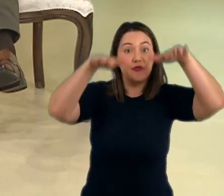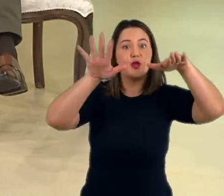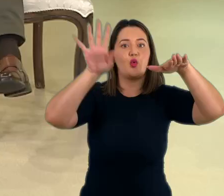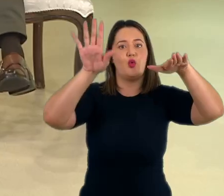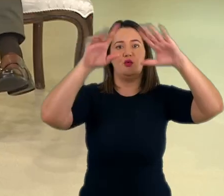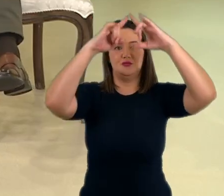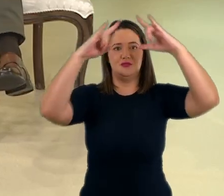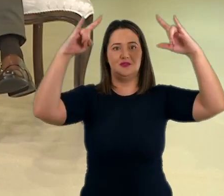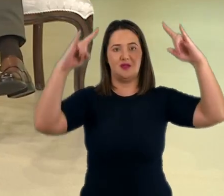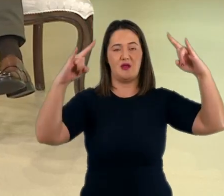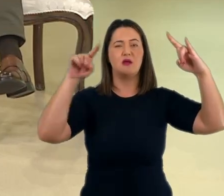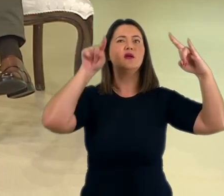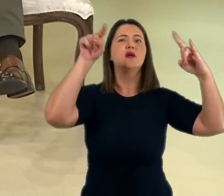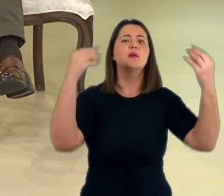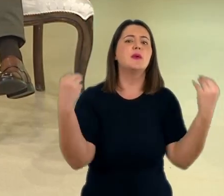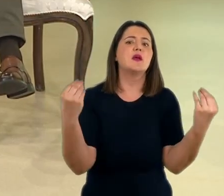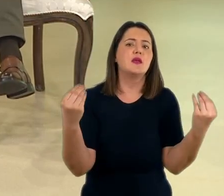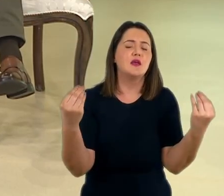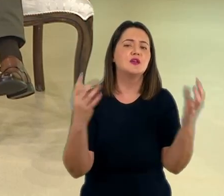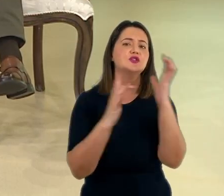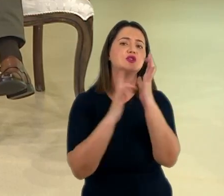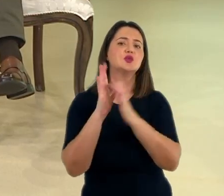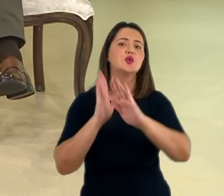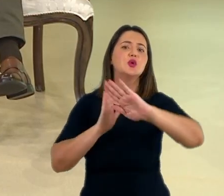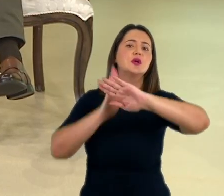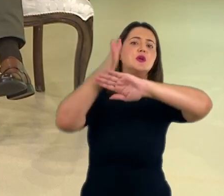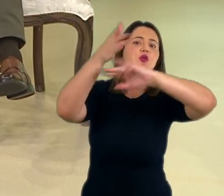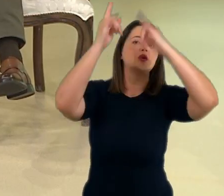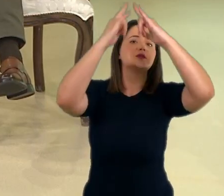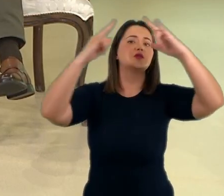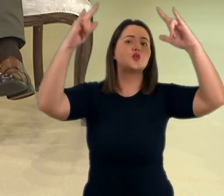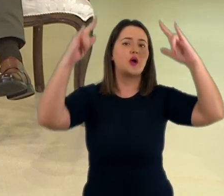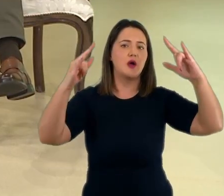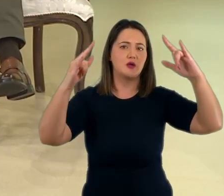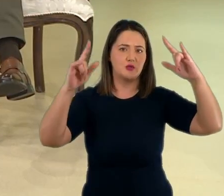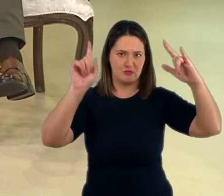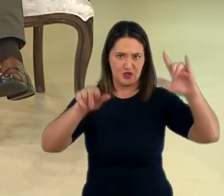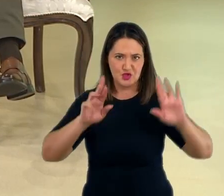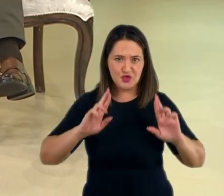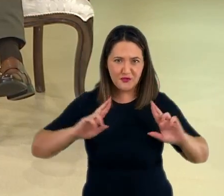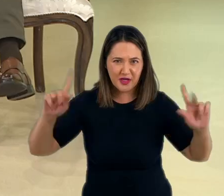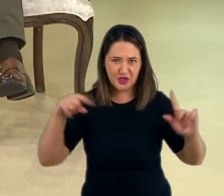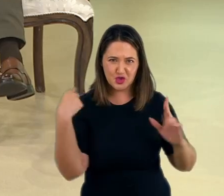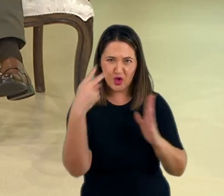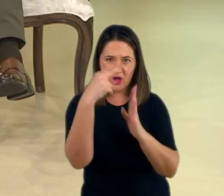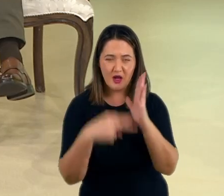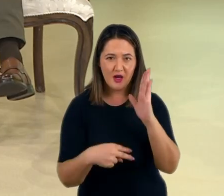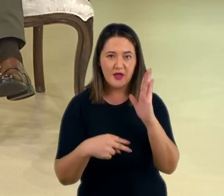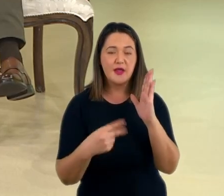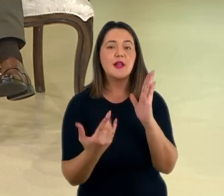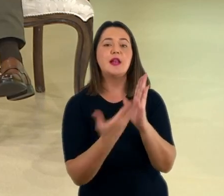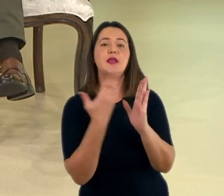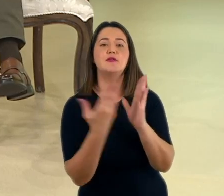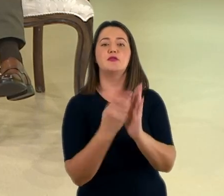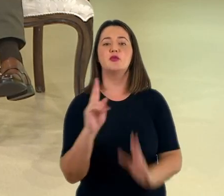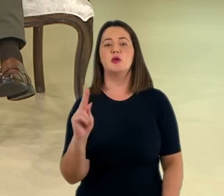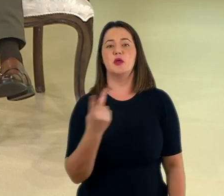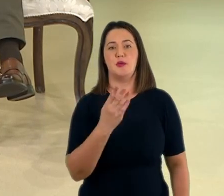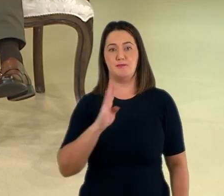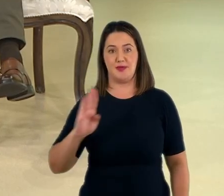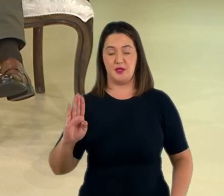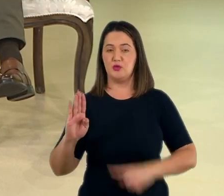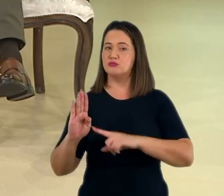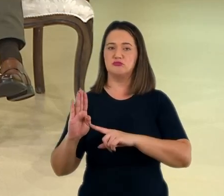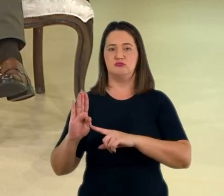bom também esclarecer que esta entrada de Jesus no santuário celestial não é algo diferente do que nós lemos no livro